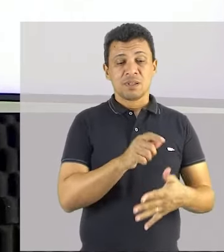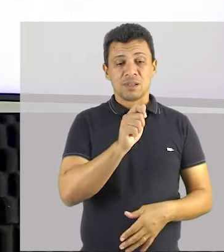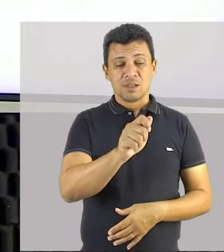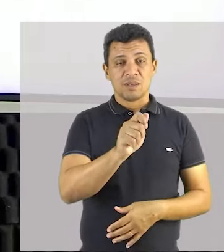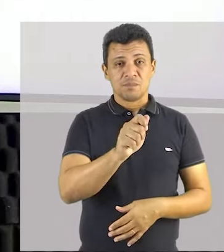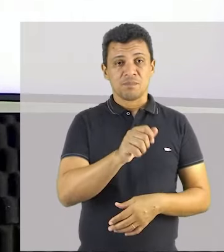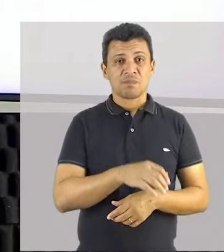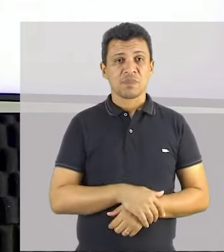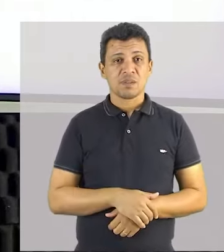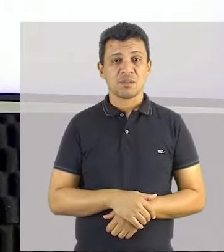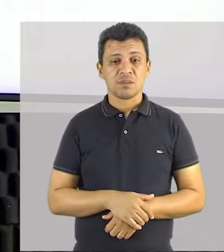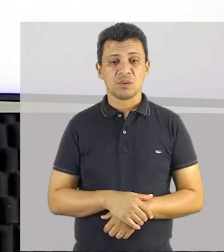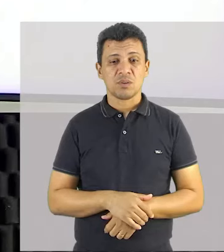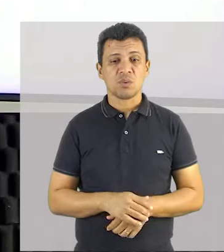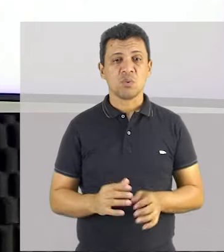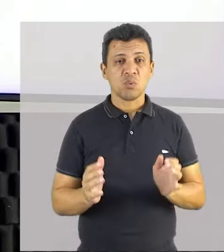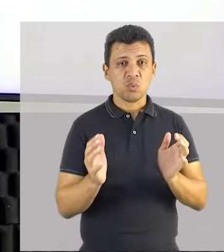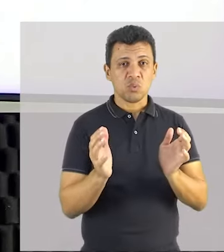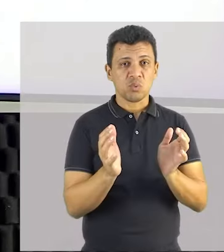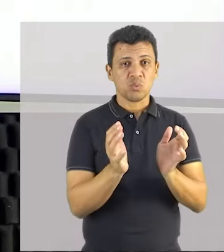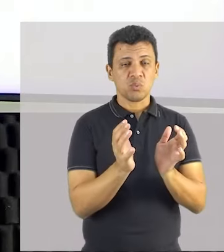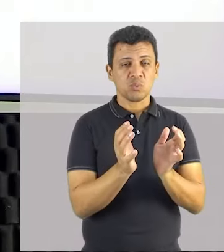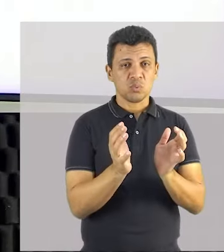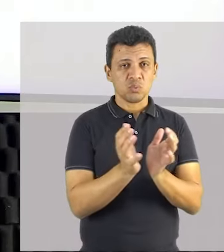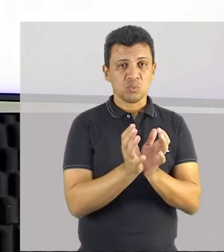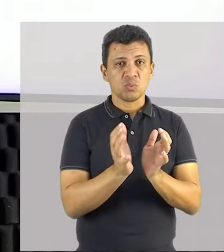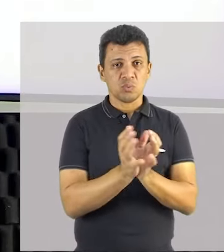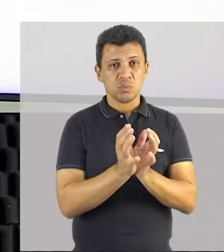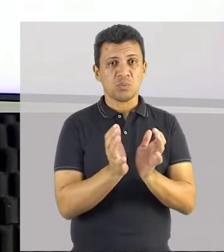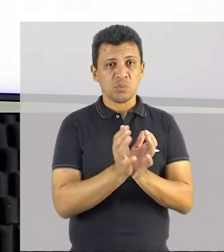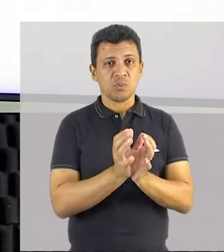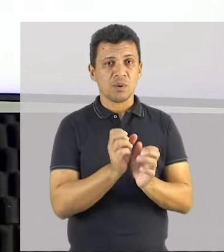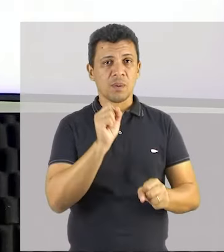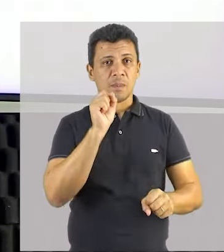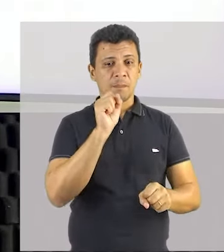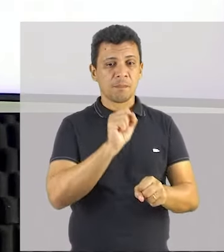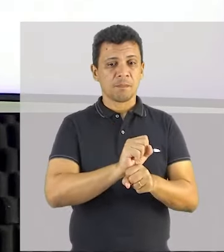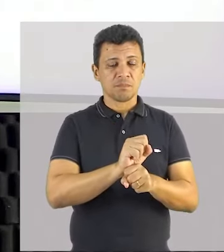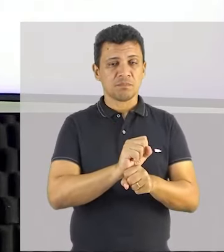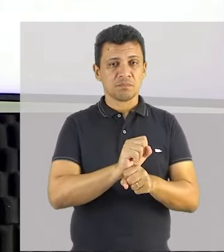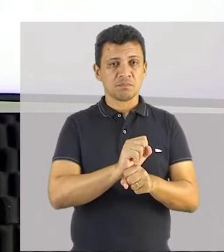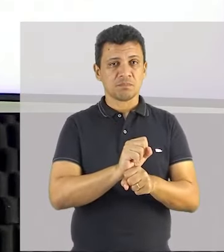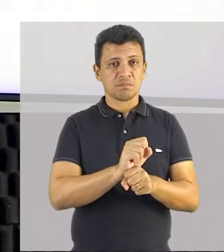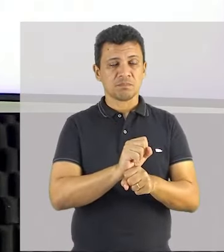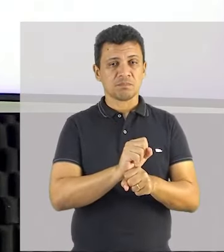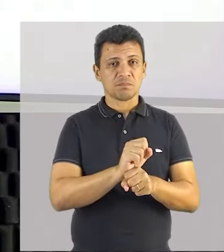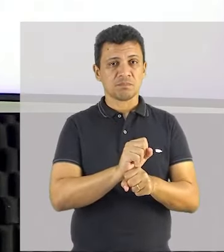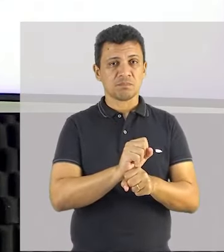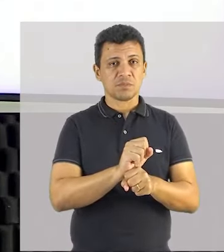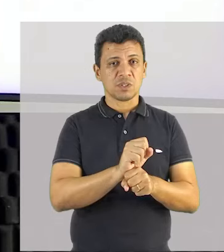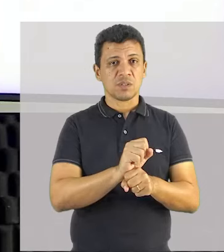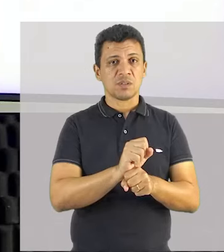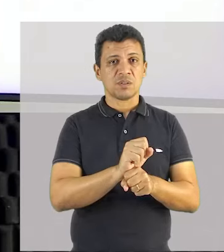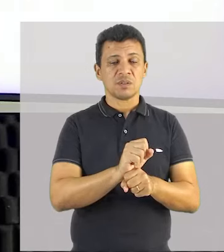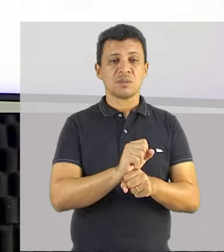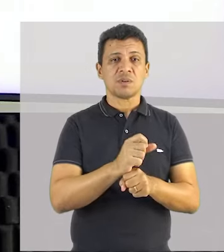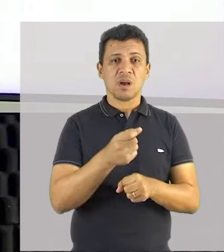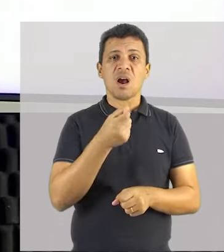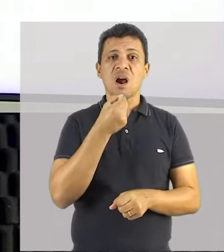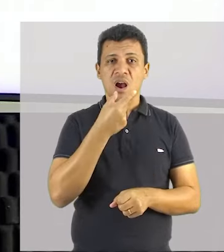anabolizante e o que fez eh o grupo sedentário com anabolizante foi o que se